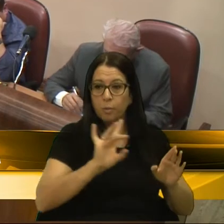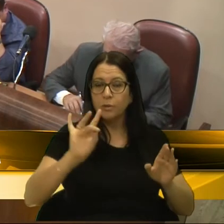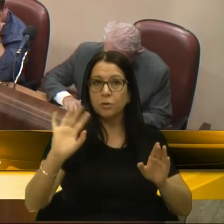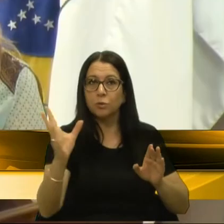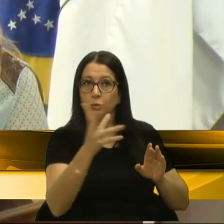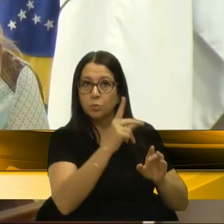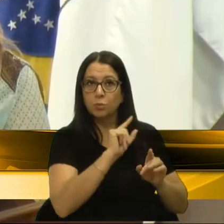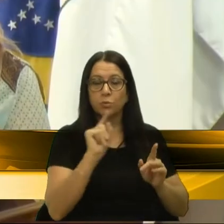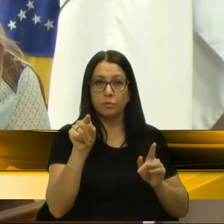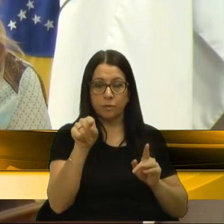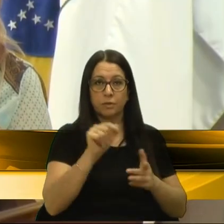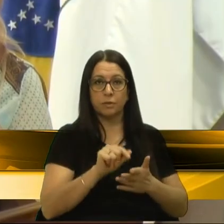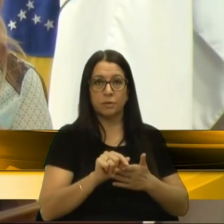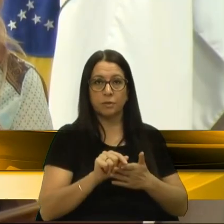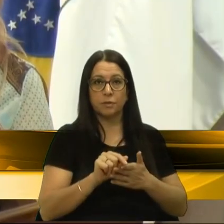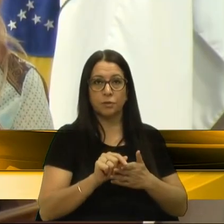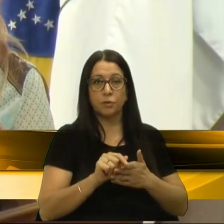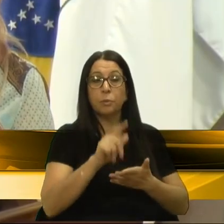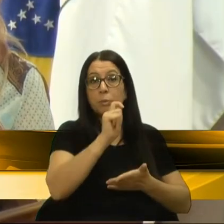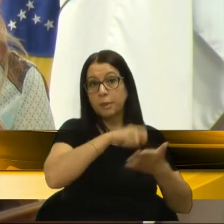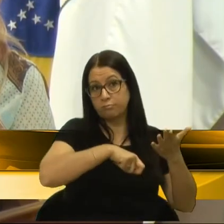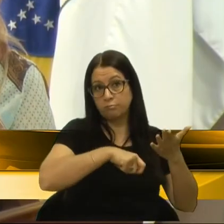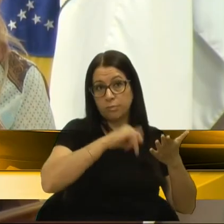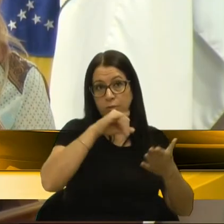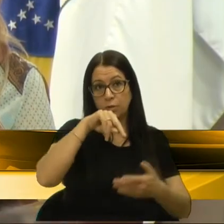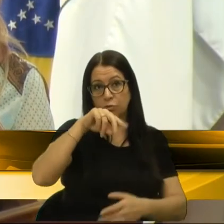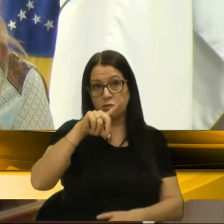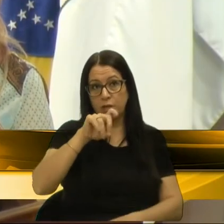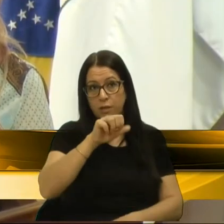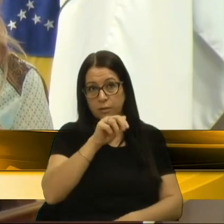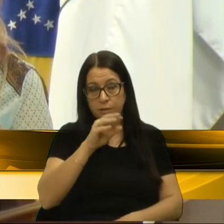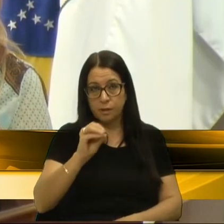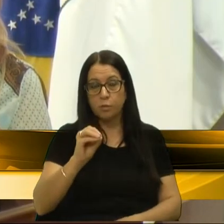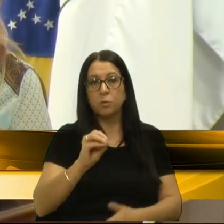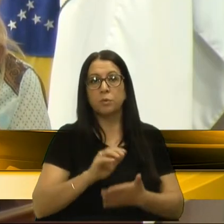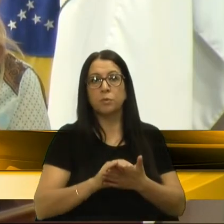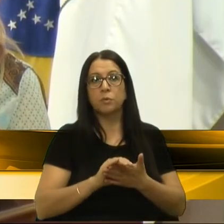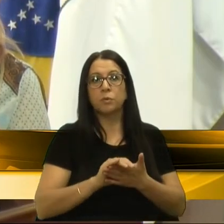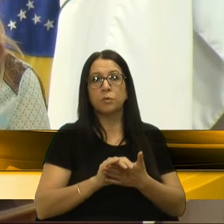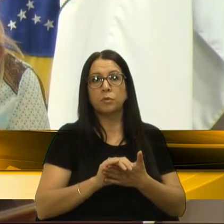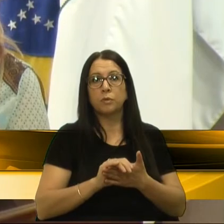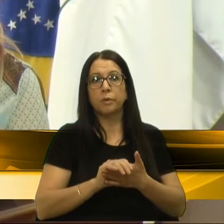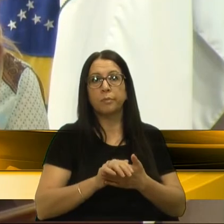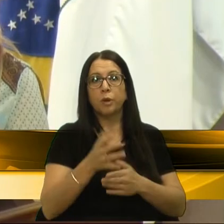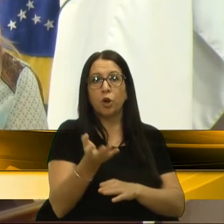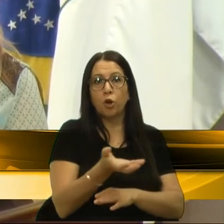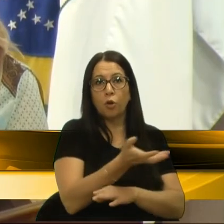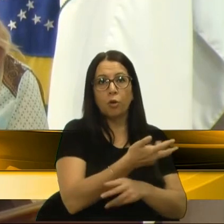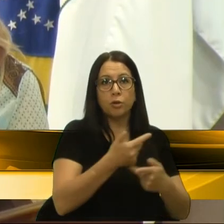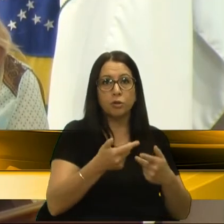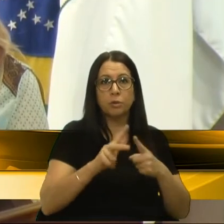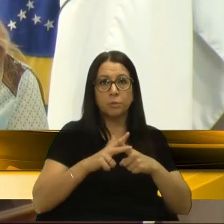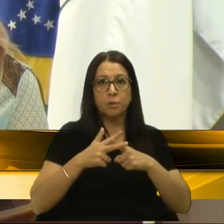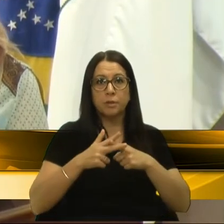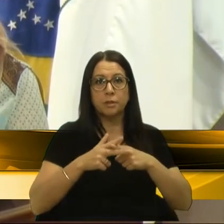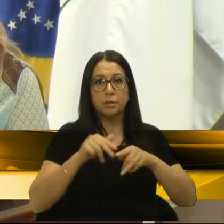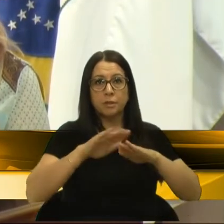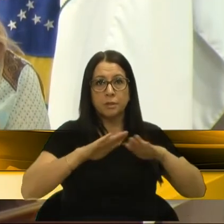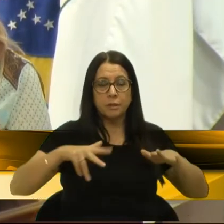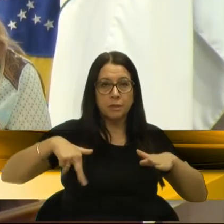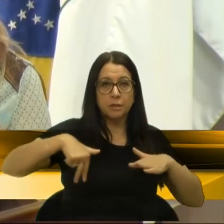a respeito de uma indicação, né, em relação a corte de vegetação e manutenção de